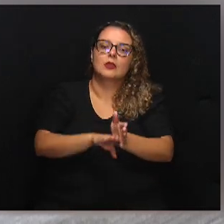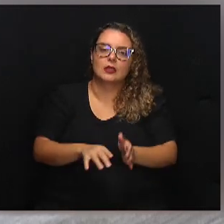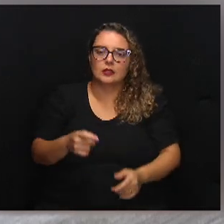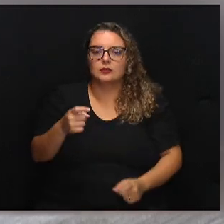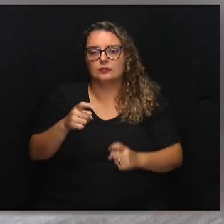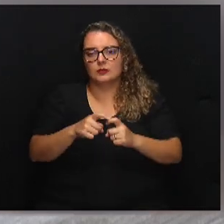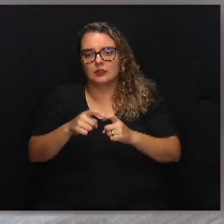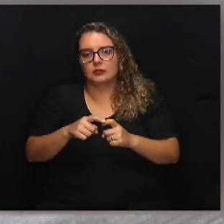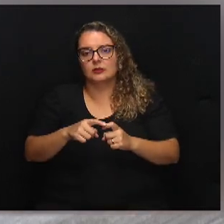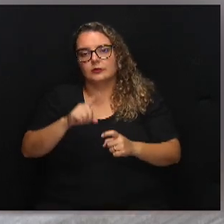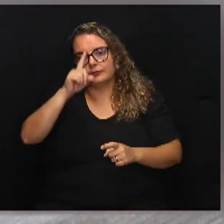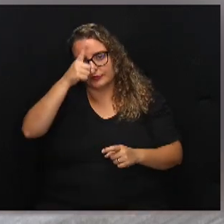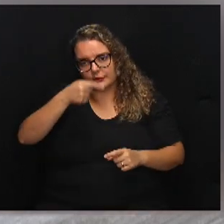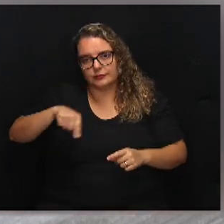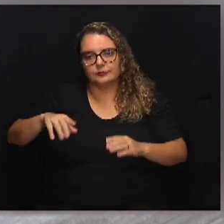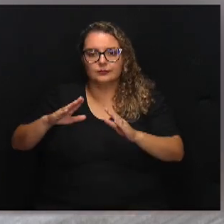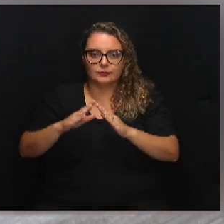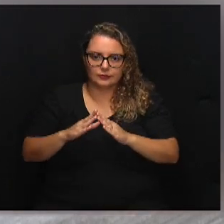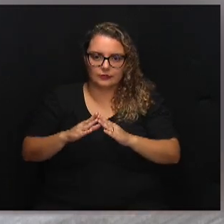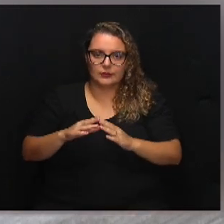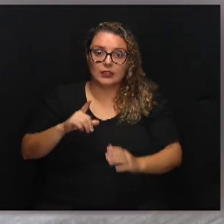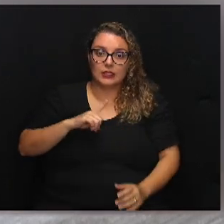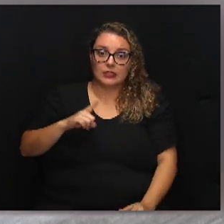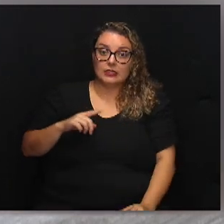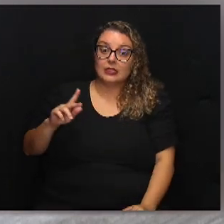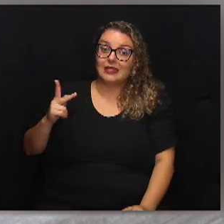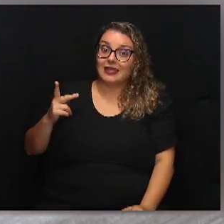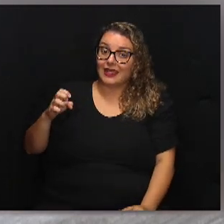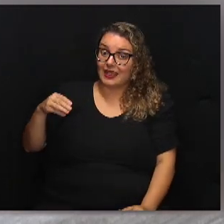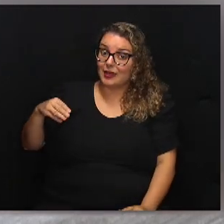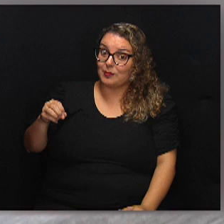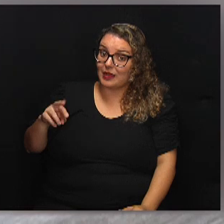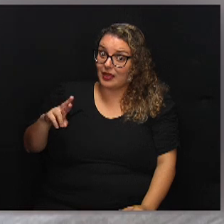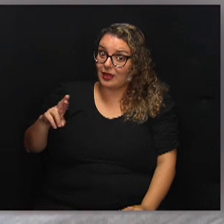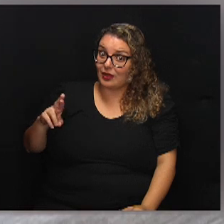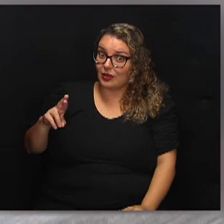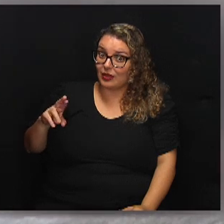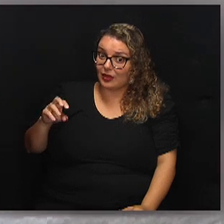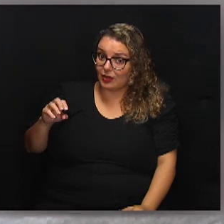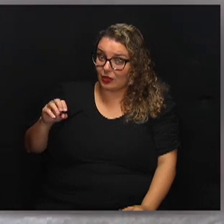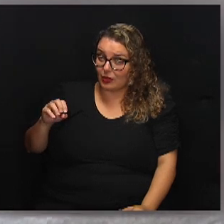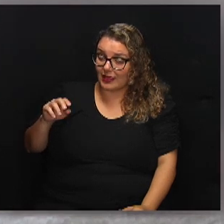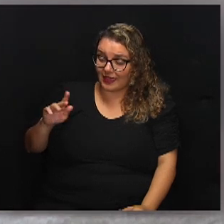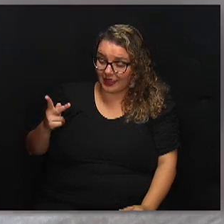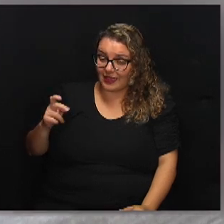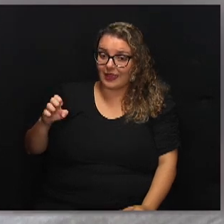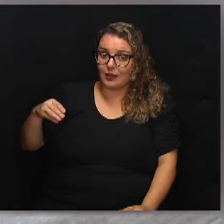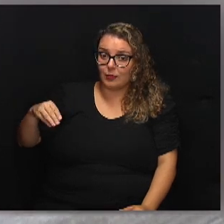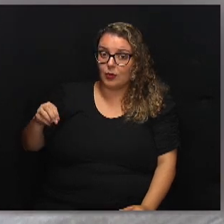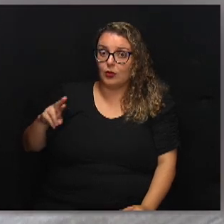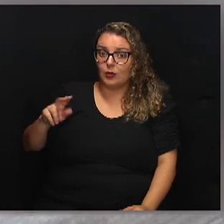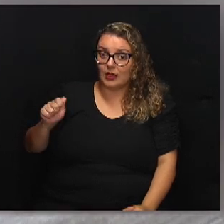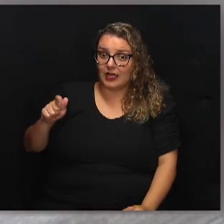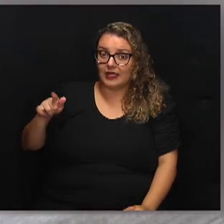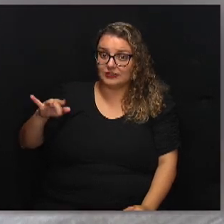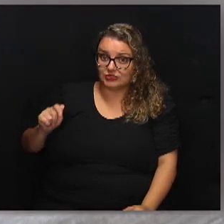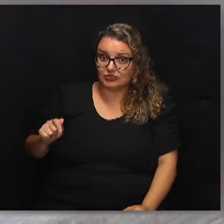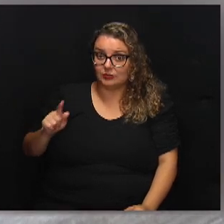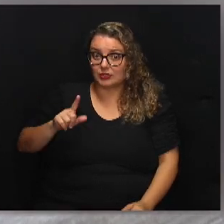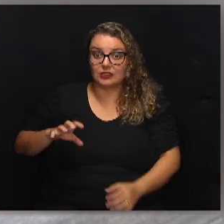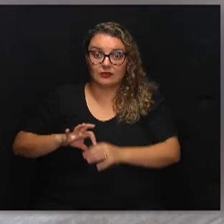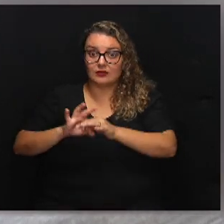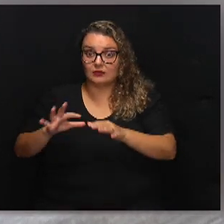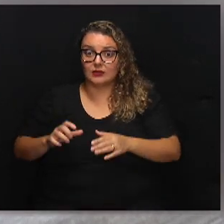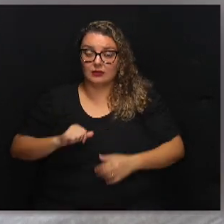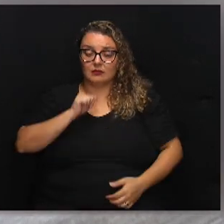são mandadas para casa, já tem até caso de hemorragia, né, no local de trabalho, porque elas não foram liberadas quando elas falaram, né, a dor,